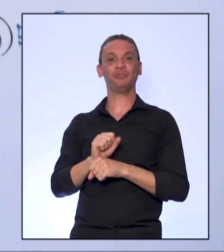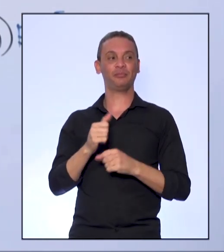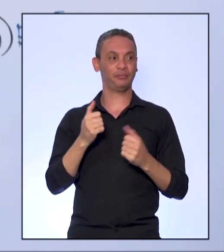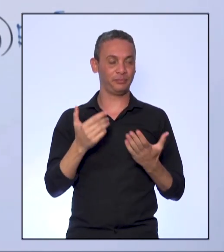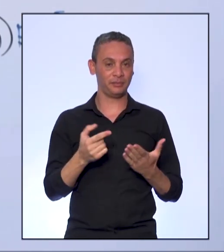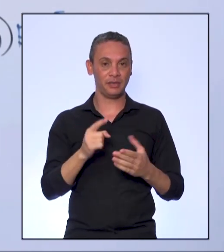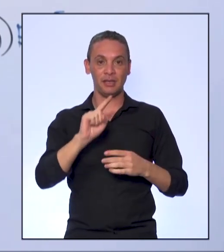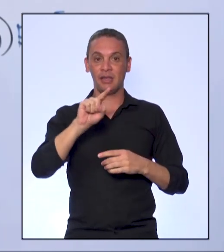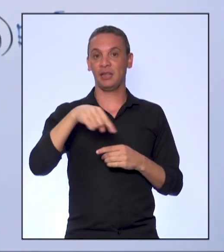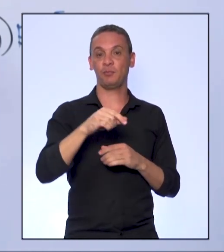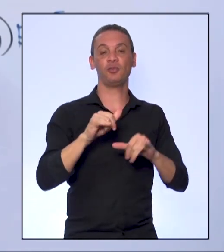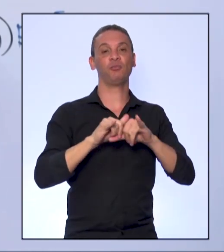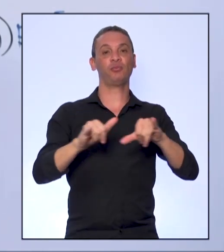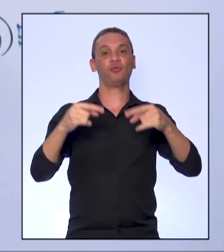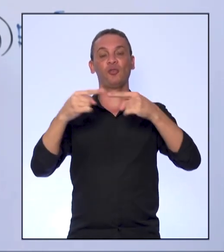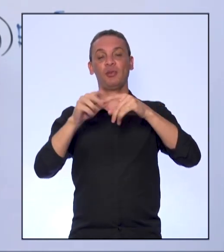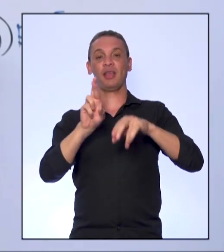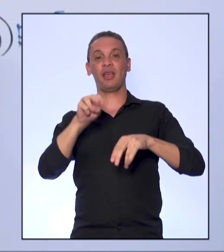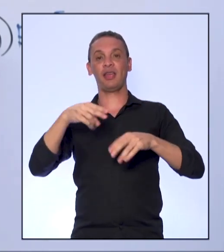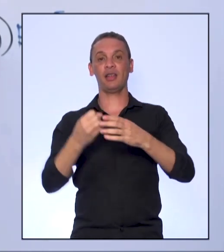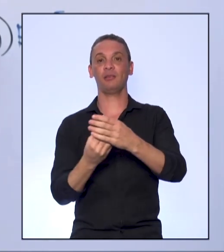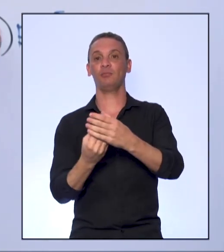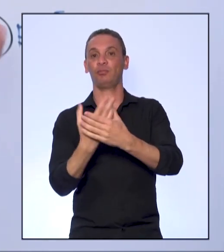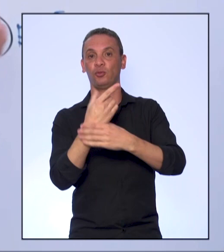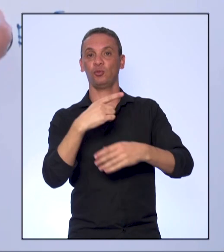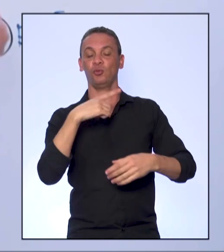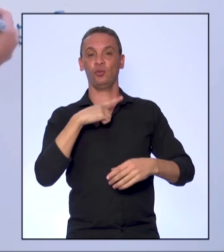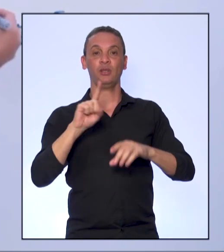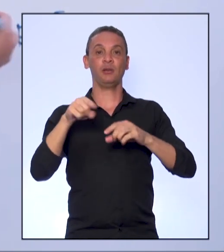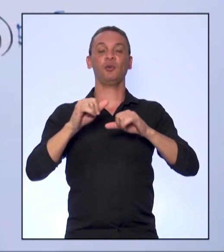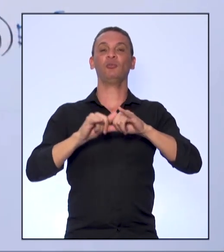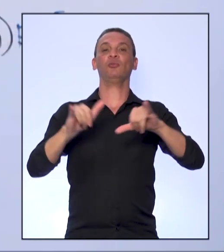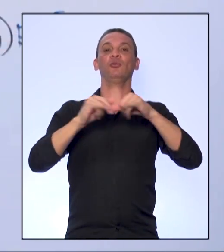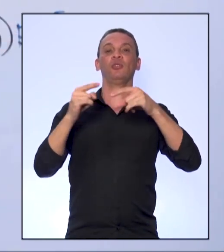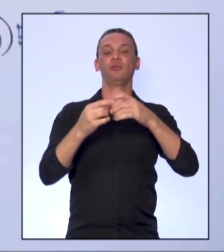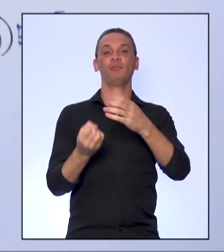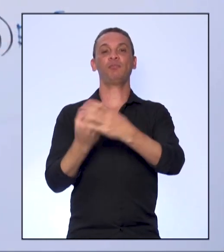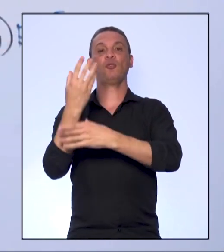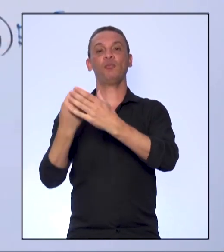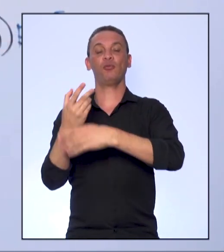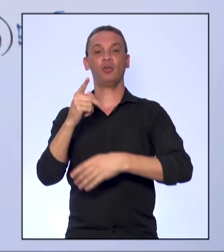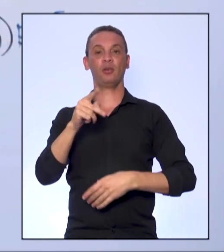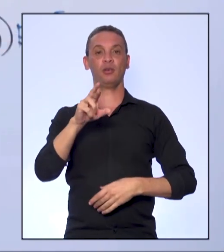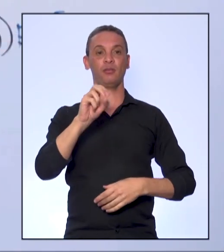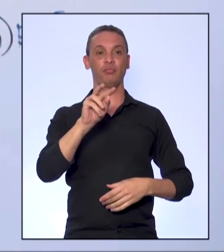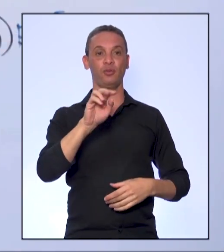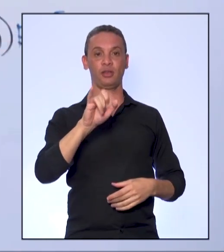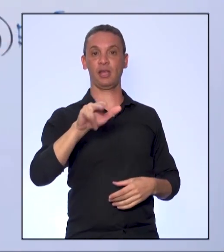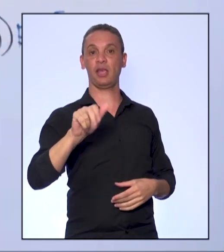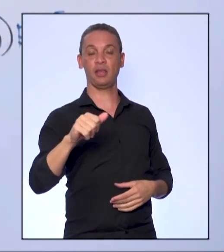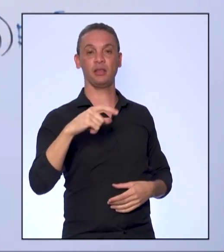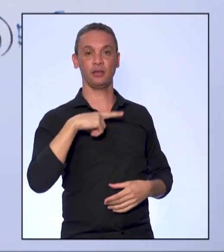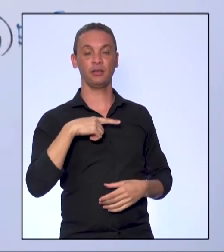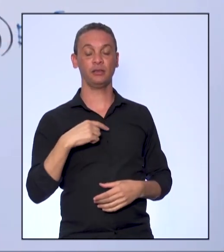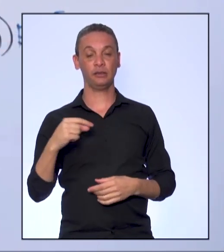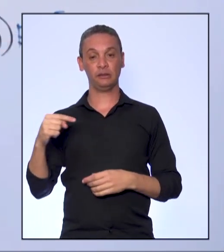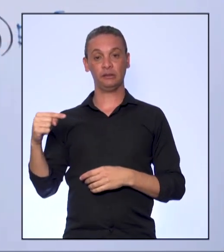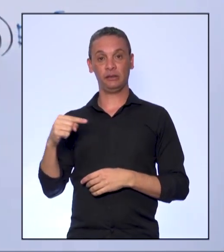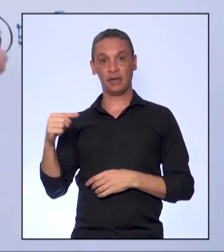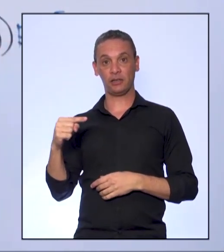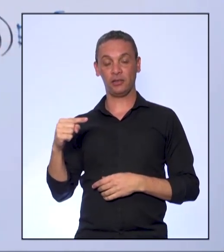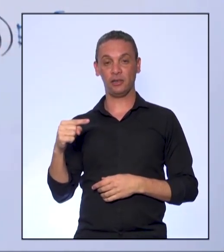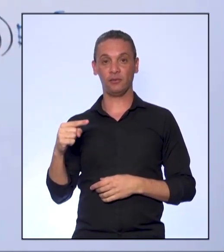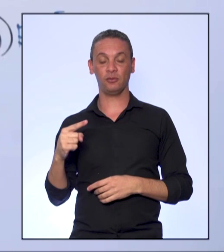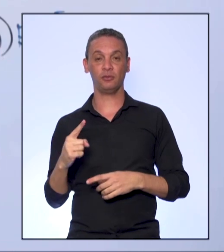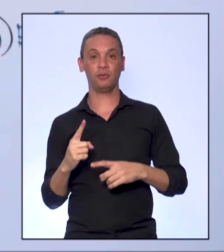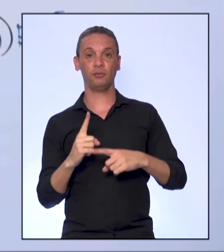RNA mensageiro e esse RNA mensageiro que vai produzir proteína. É como se ele tivesse que produzir um negativo, produzir um positivo, para depois